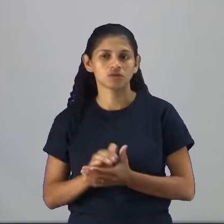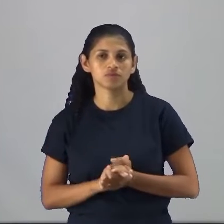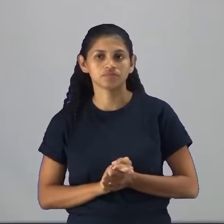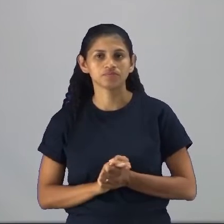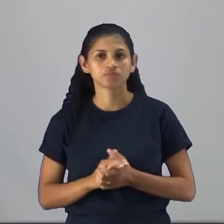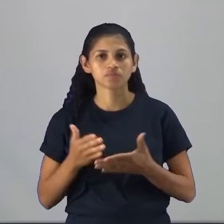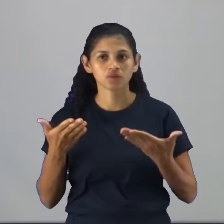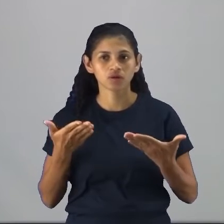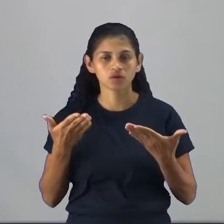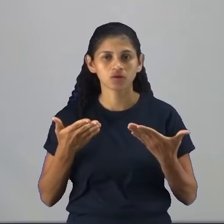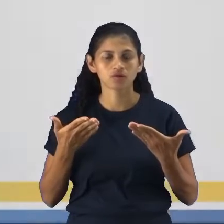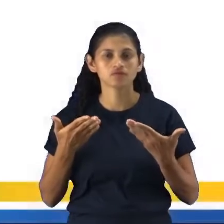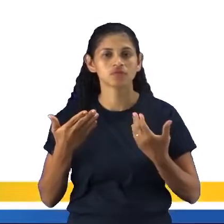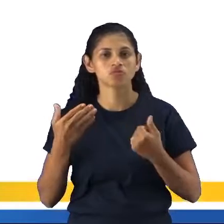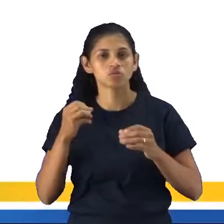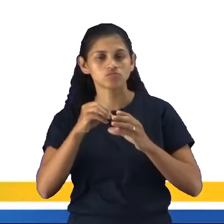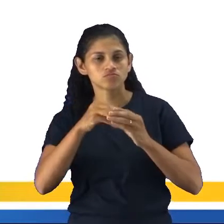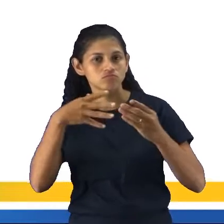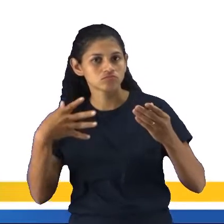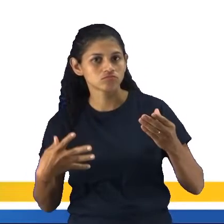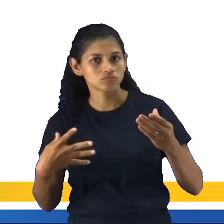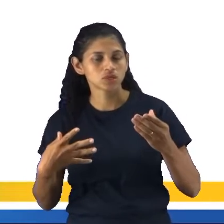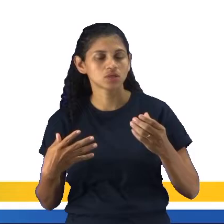aí na telinha.